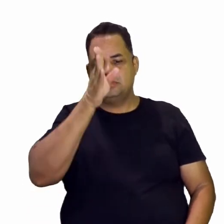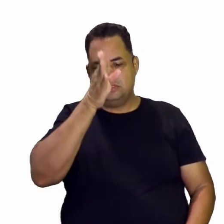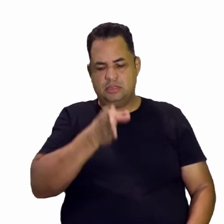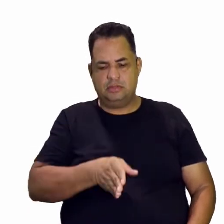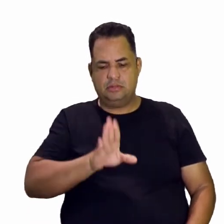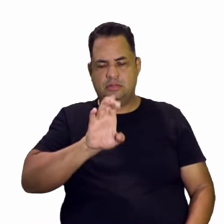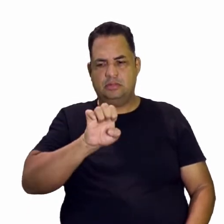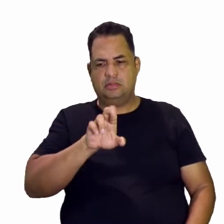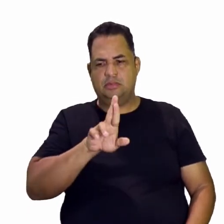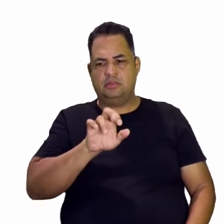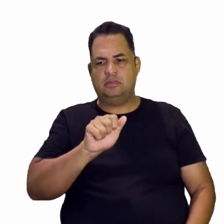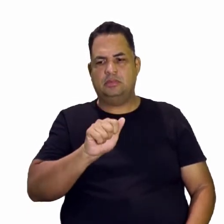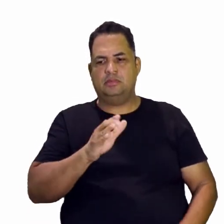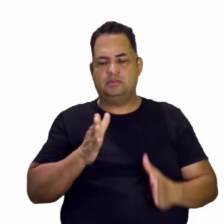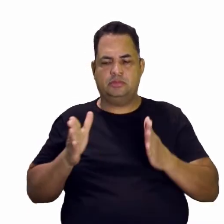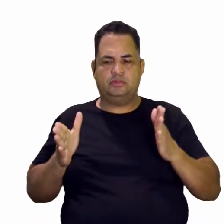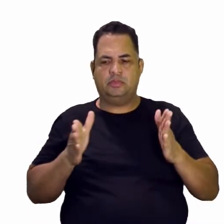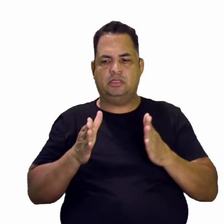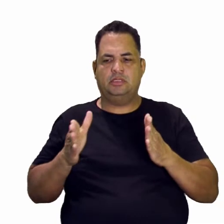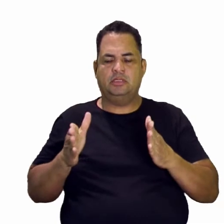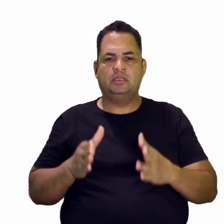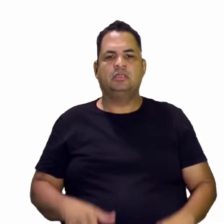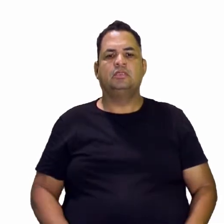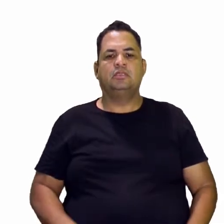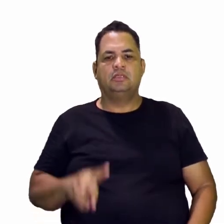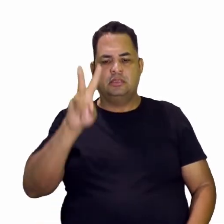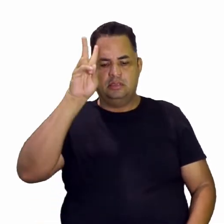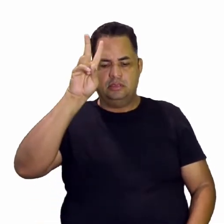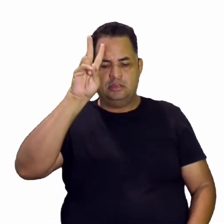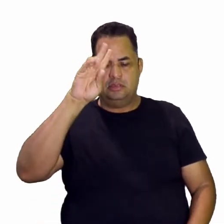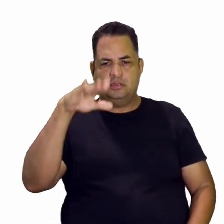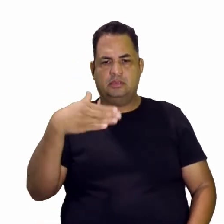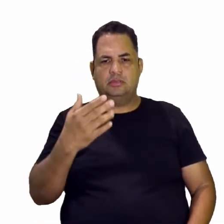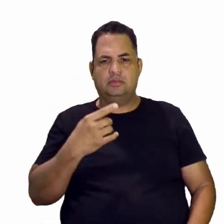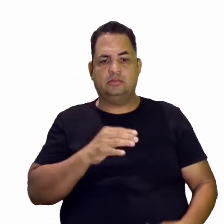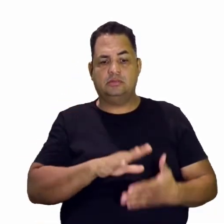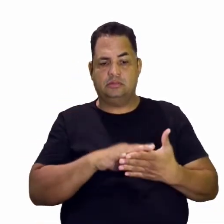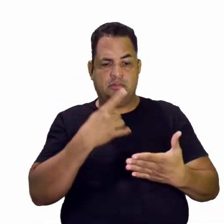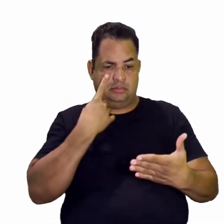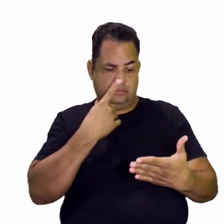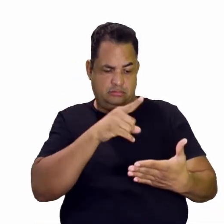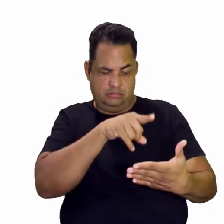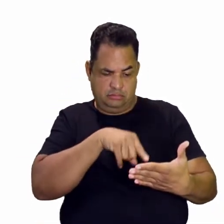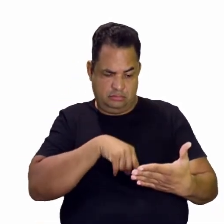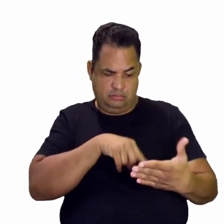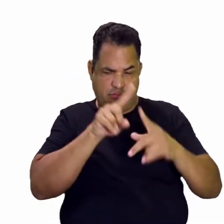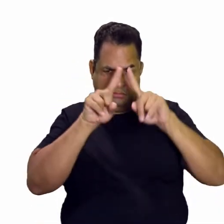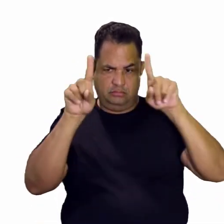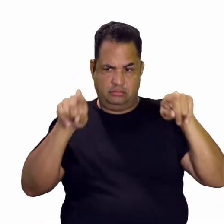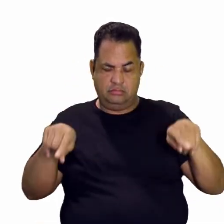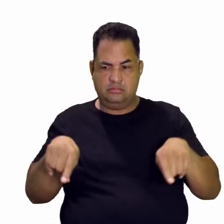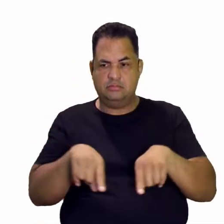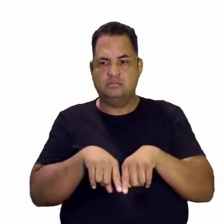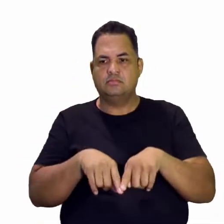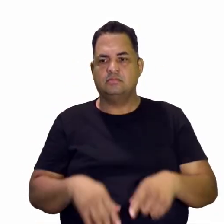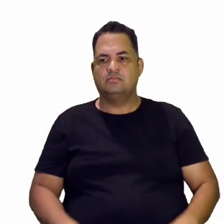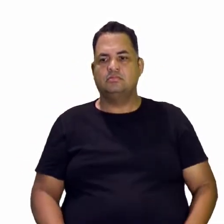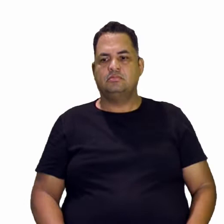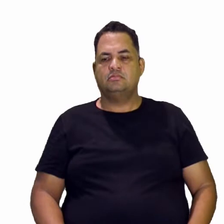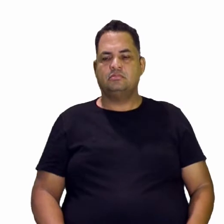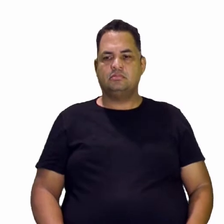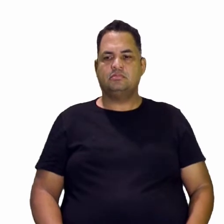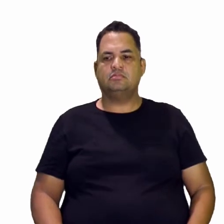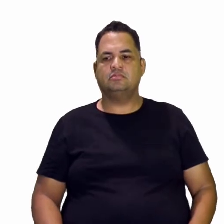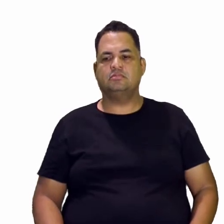e colocamos os períodos, lembra? Então, corre lá nessa tabela, se você ainda deixou essa aqui em branco